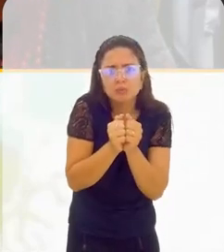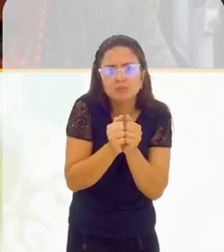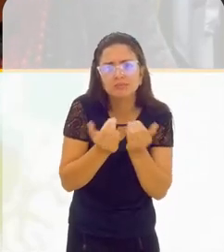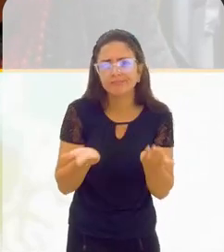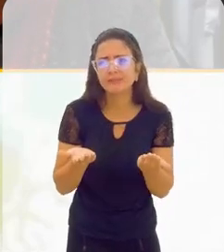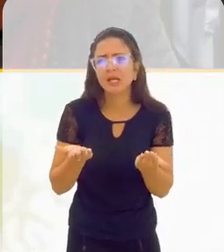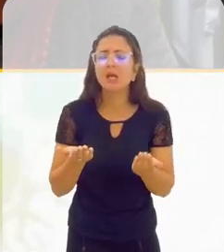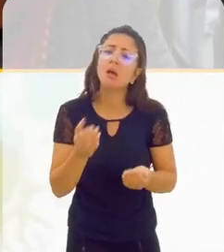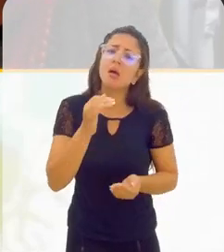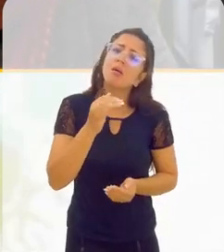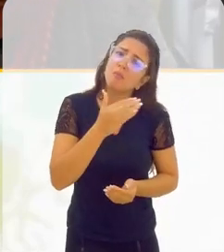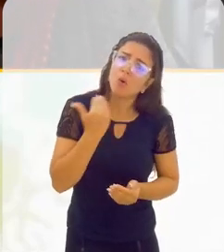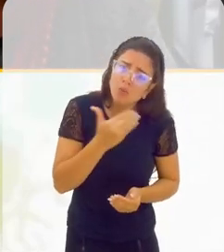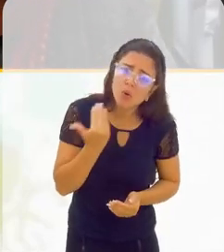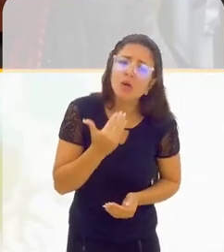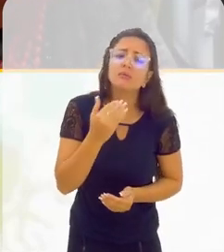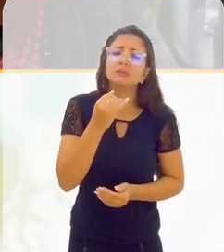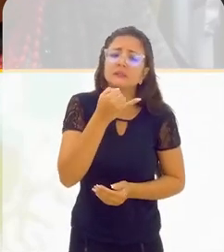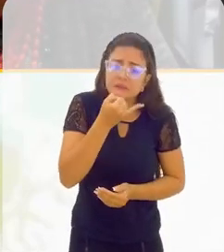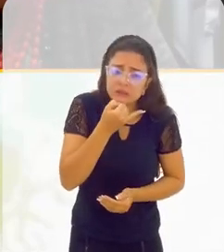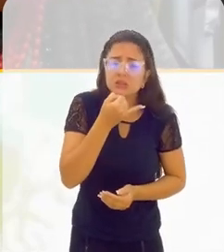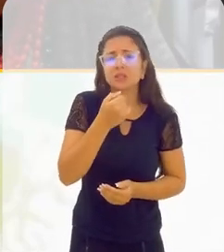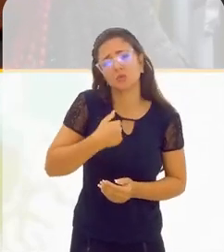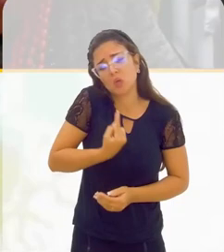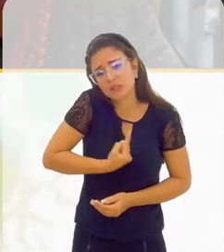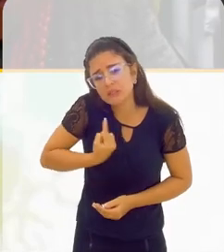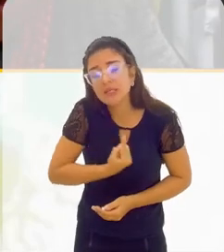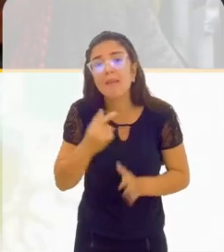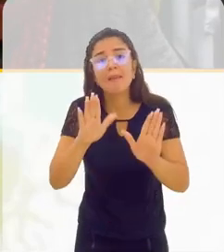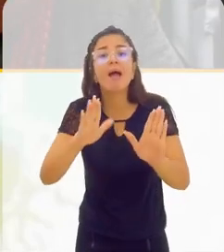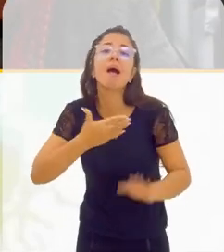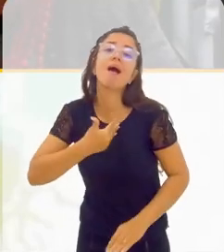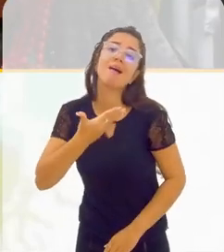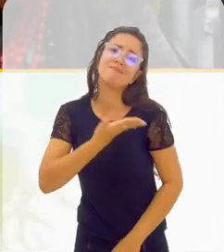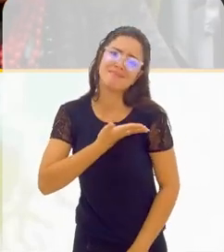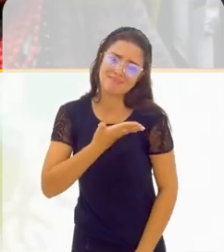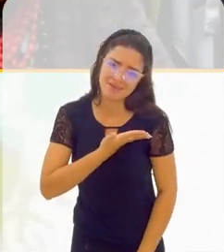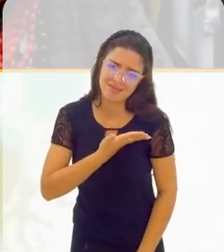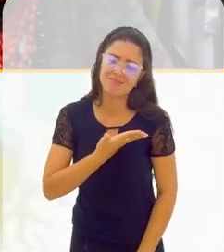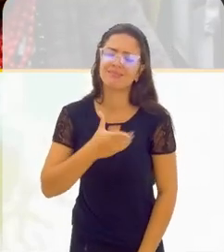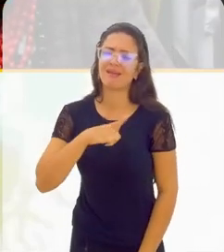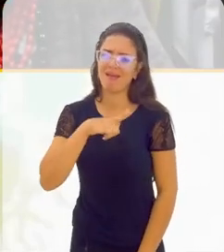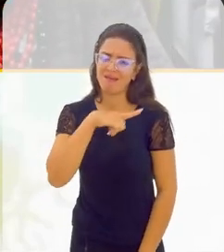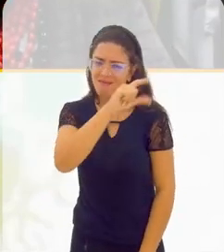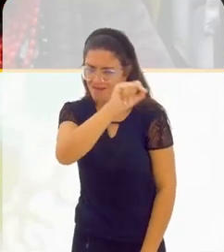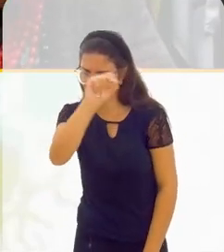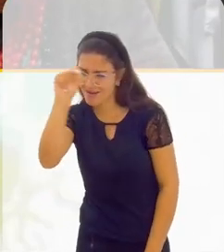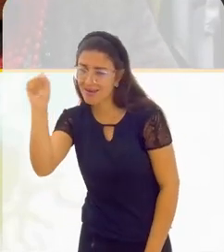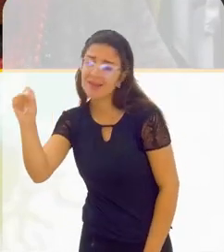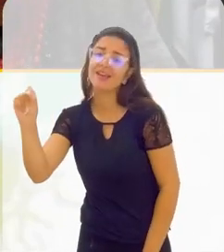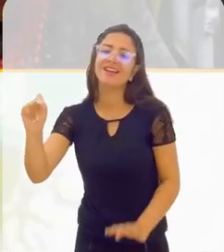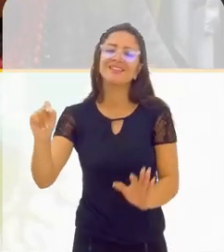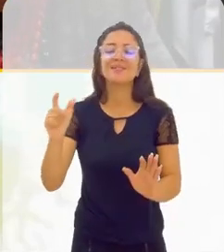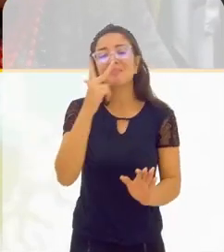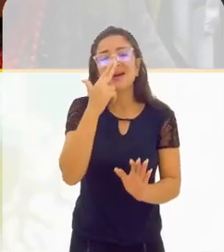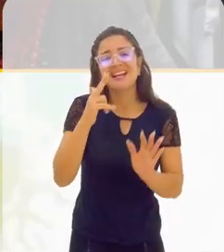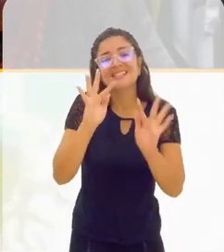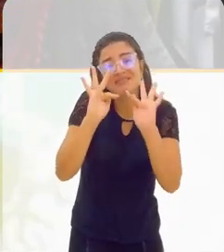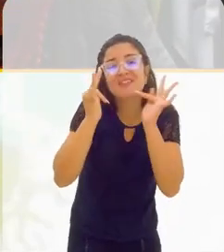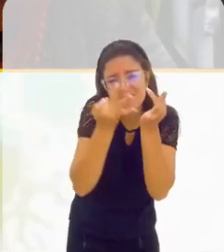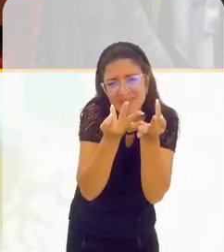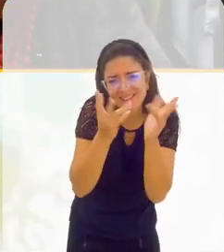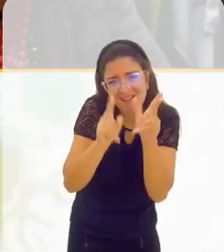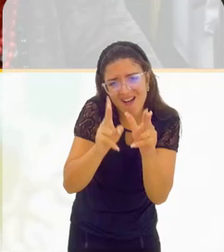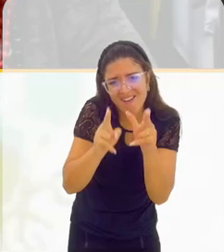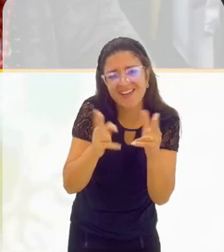triste para mim porque eu fiquei muito sozinha mas eu tenho amigos então eu fiz nova família eu fui fazendo famílias de